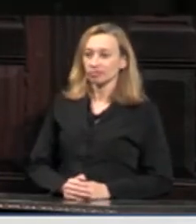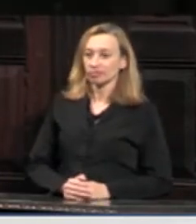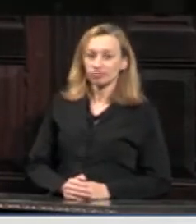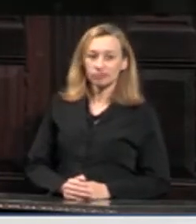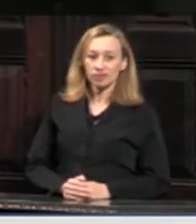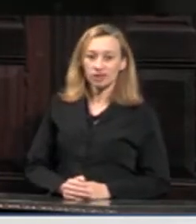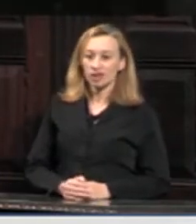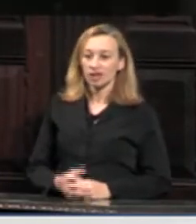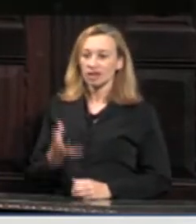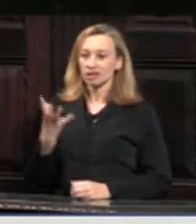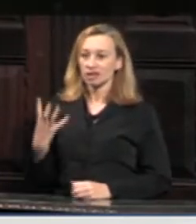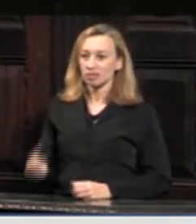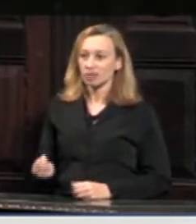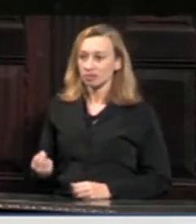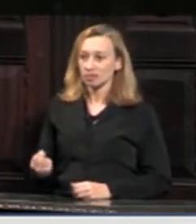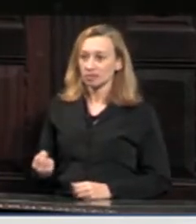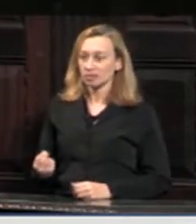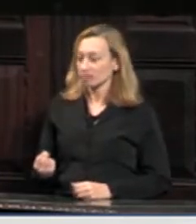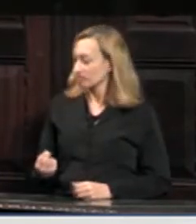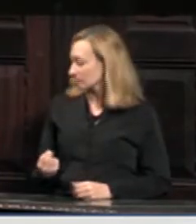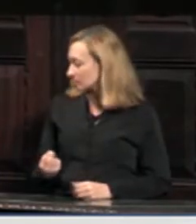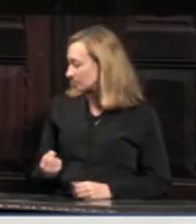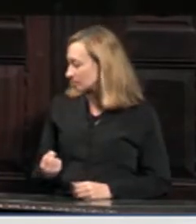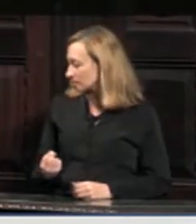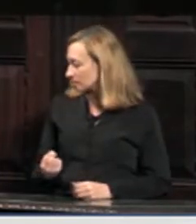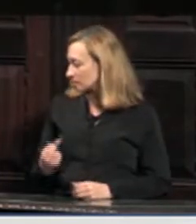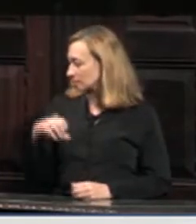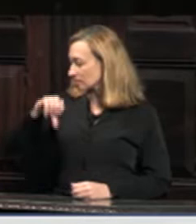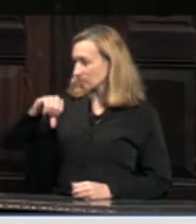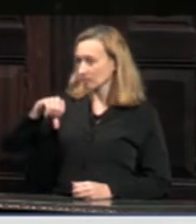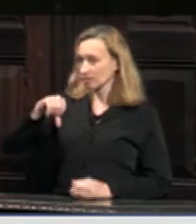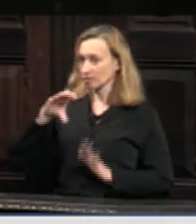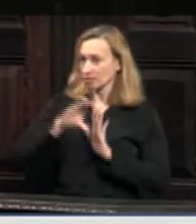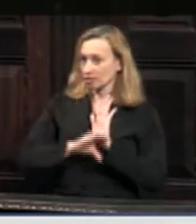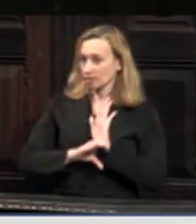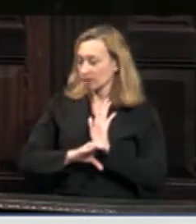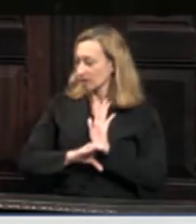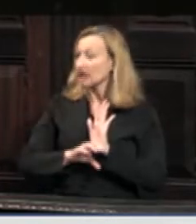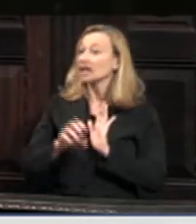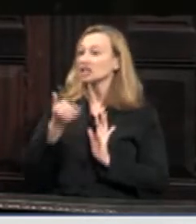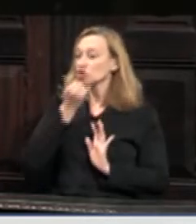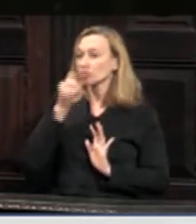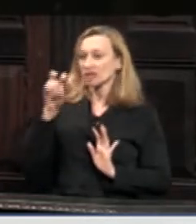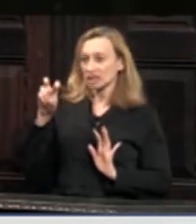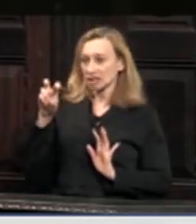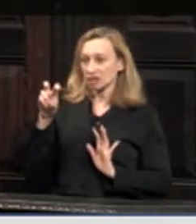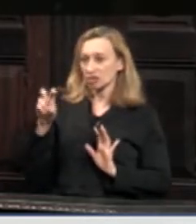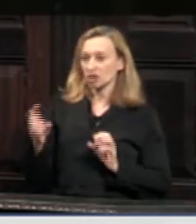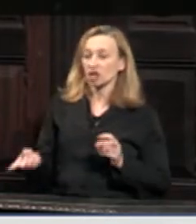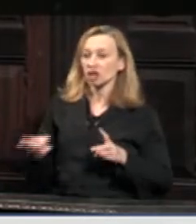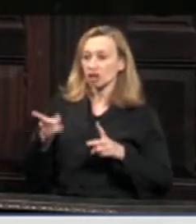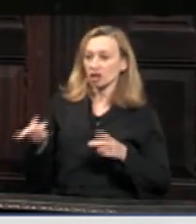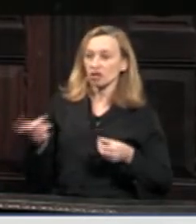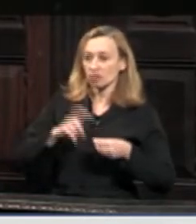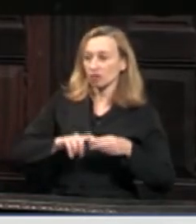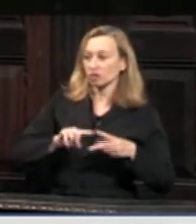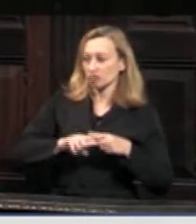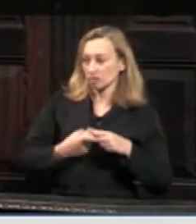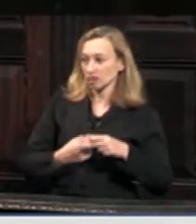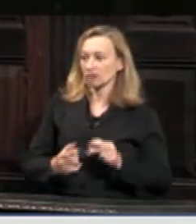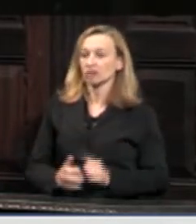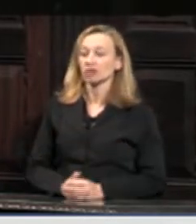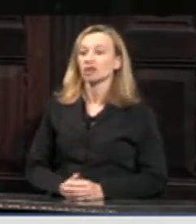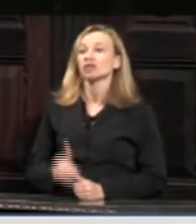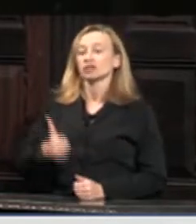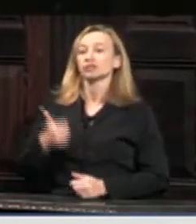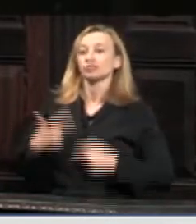recebeu 9 emendas, 5 emendas e retorna às comissões.